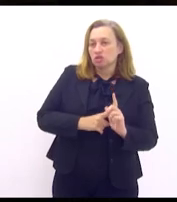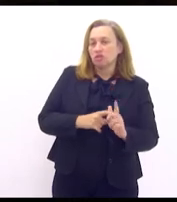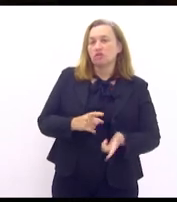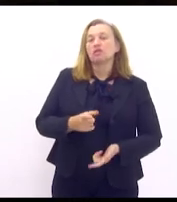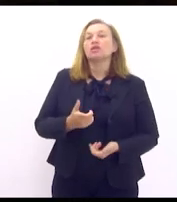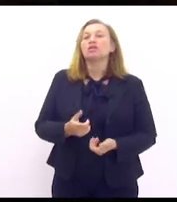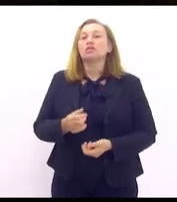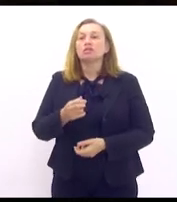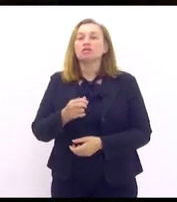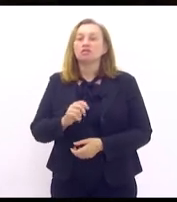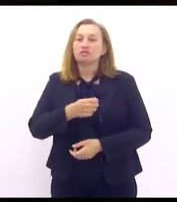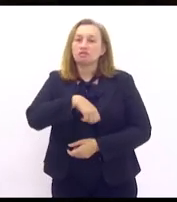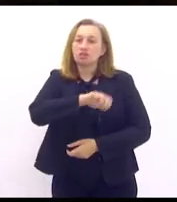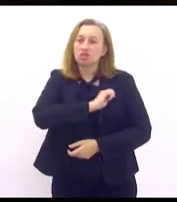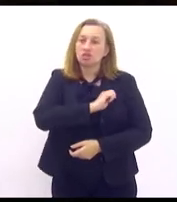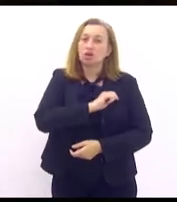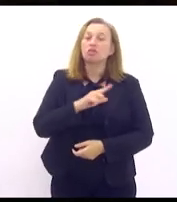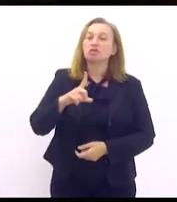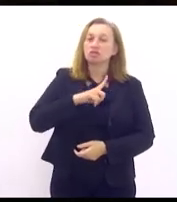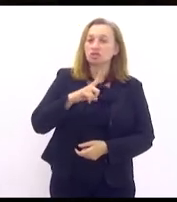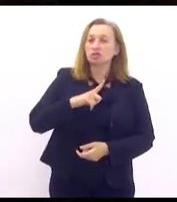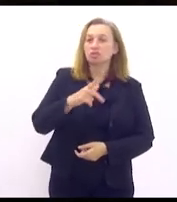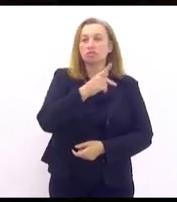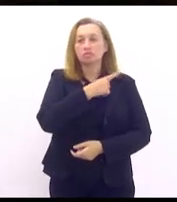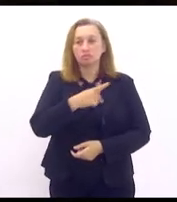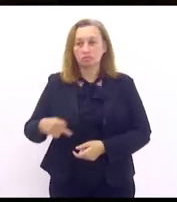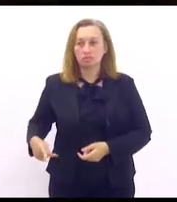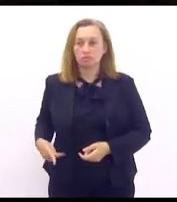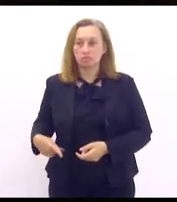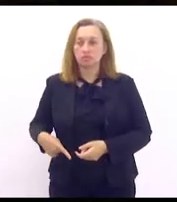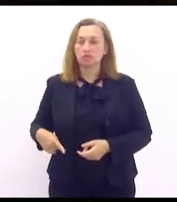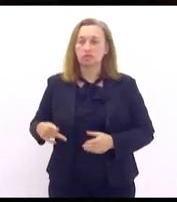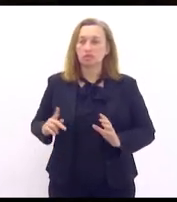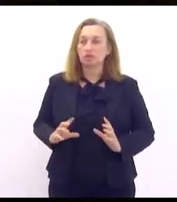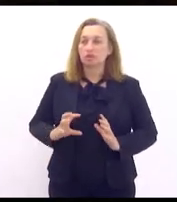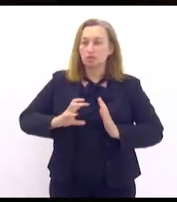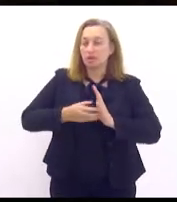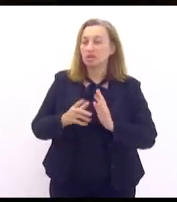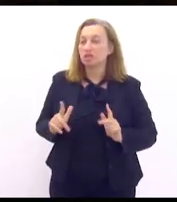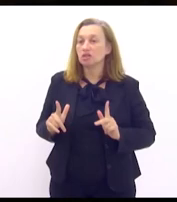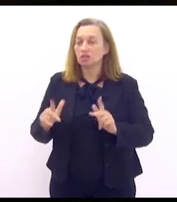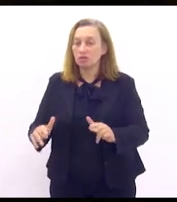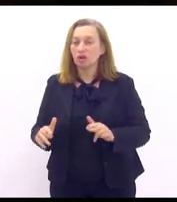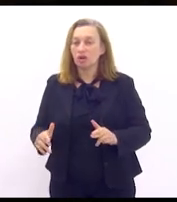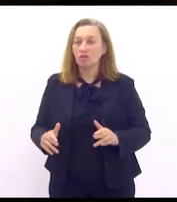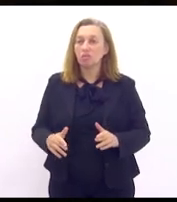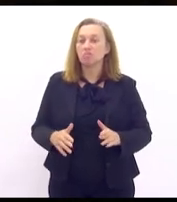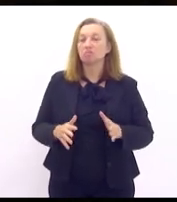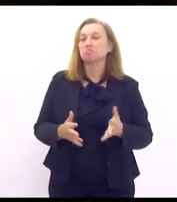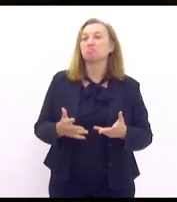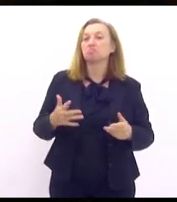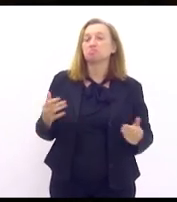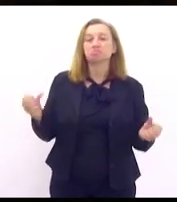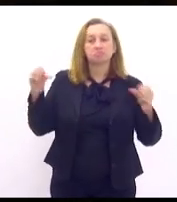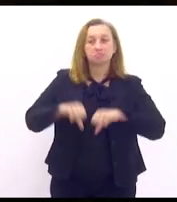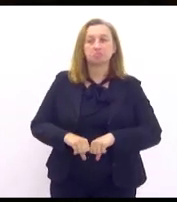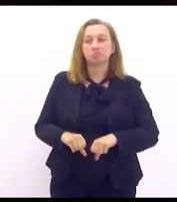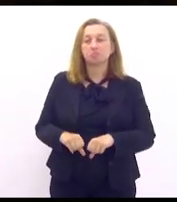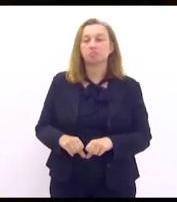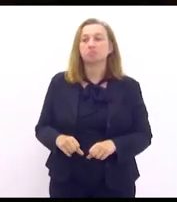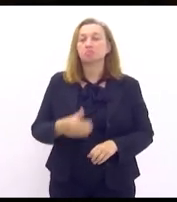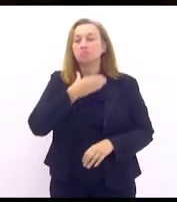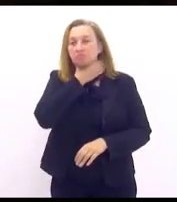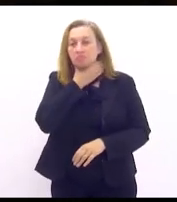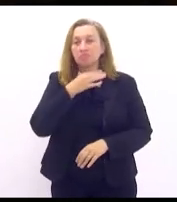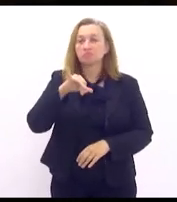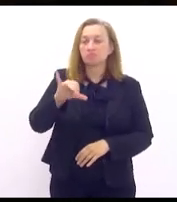Bolsonaro, e aí? Ao invés de ajudar, pelo contrário, atrapalhou mais ainda com a crise do ICMS, com a falta de investimento e com a negação da